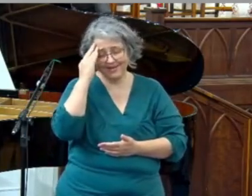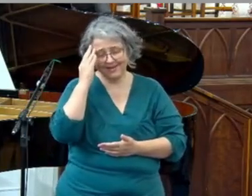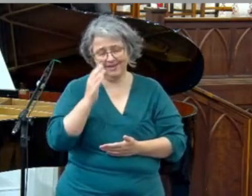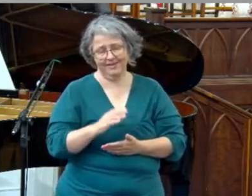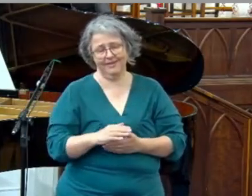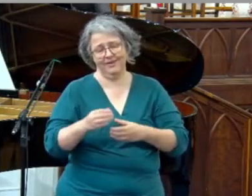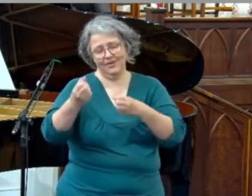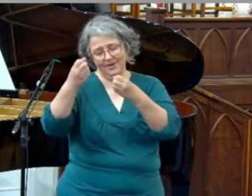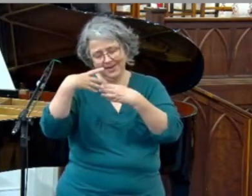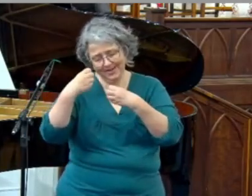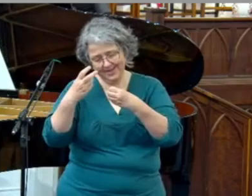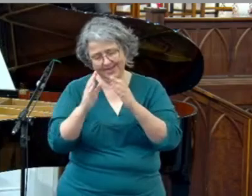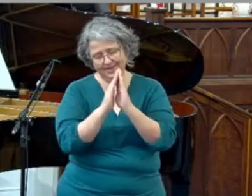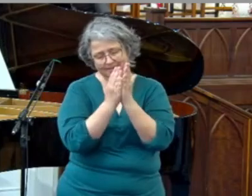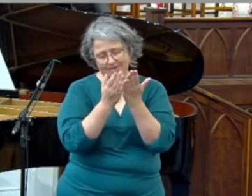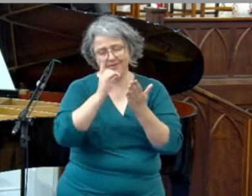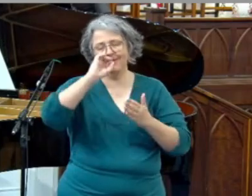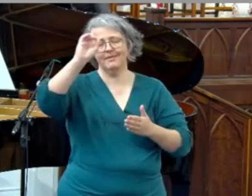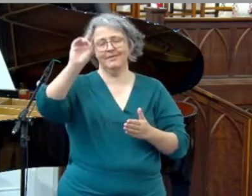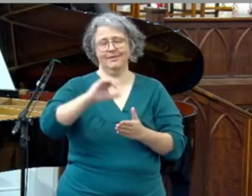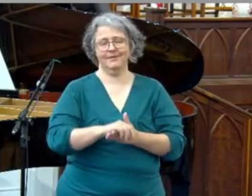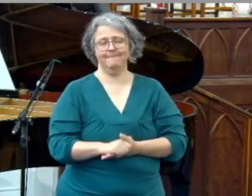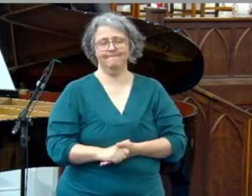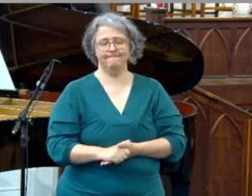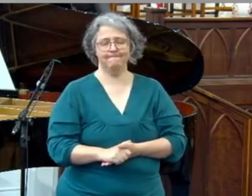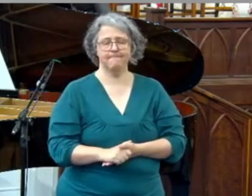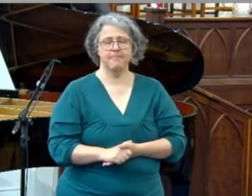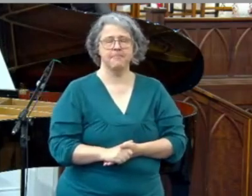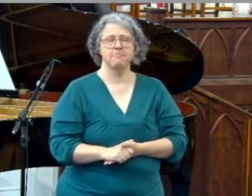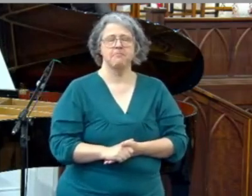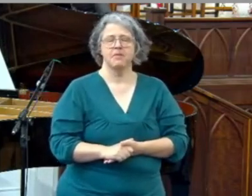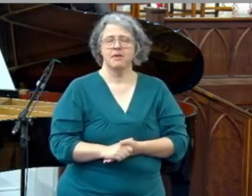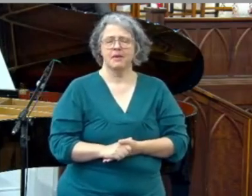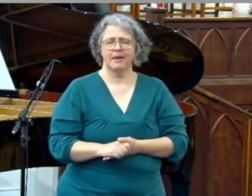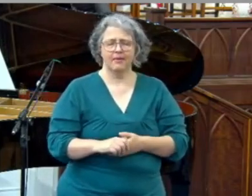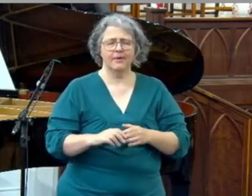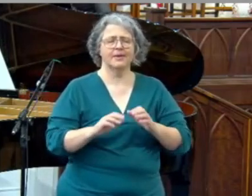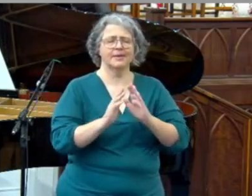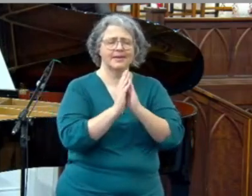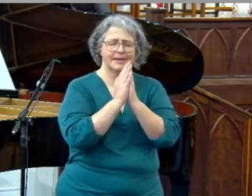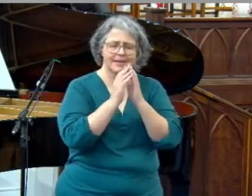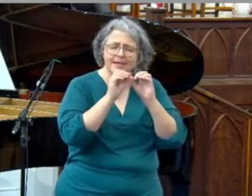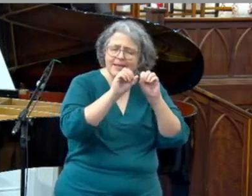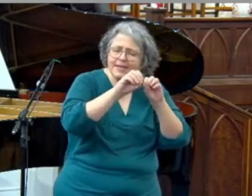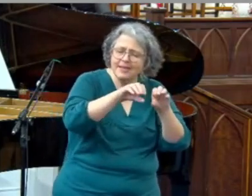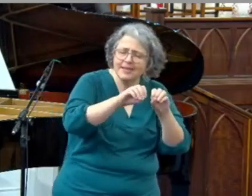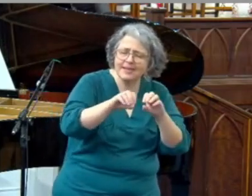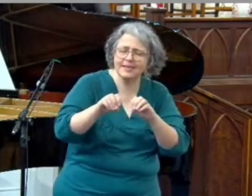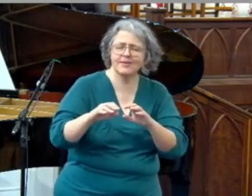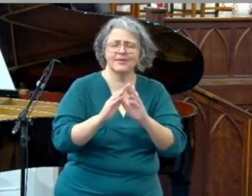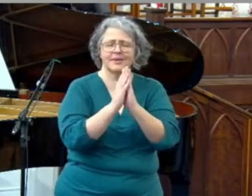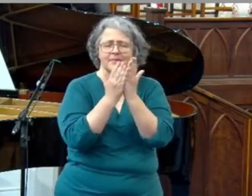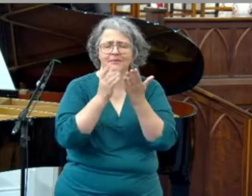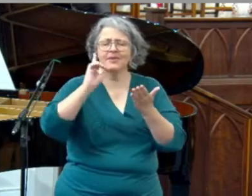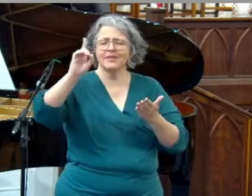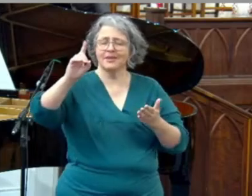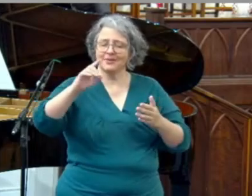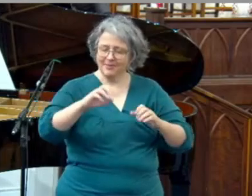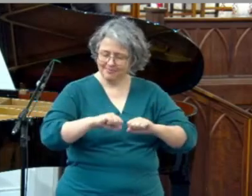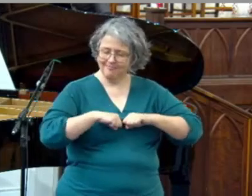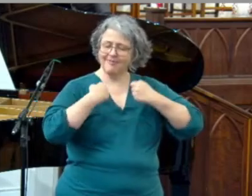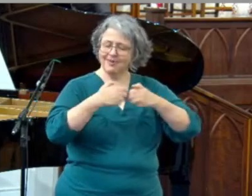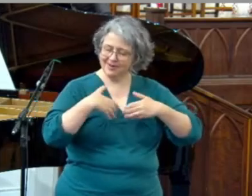o ensino da Tua Palavra. Que este ensino possa nos encorajar, nos animar,